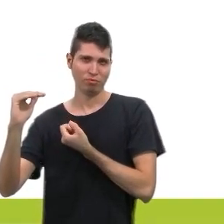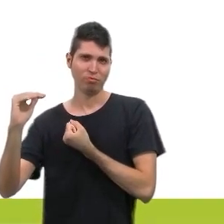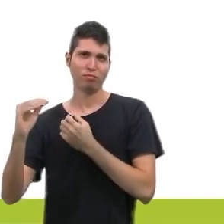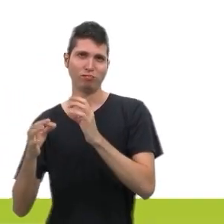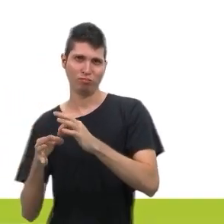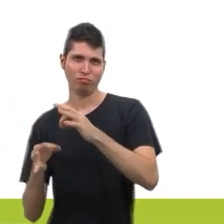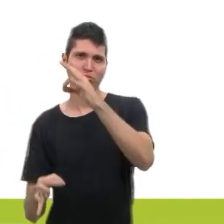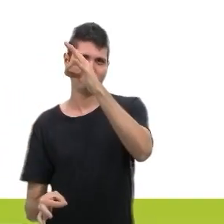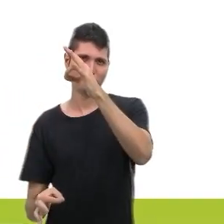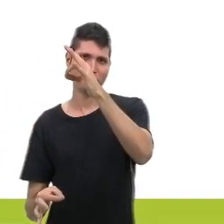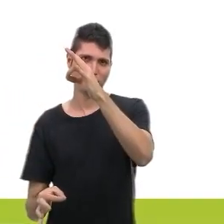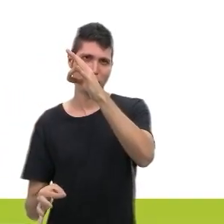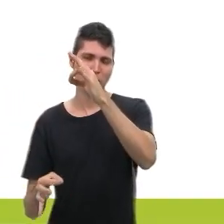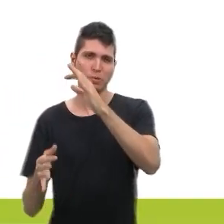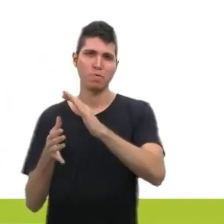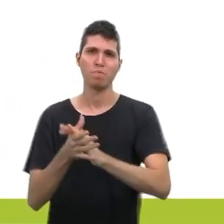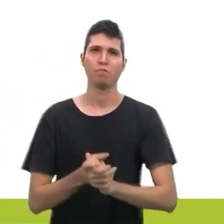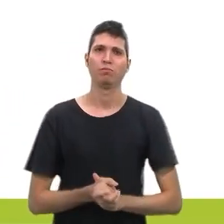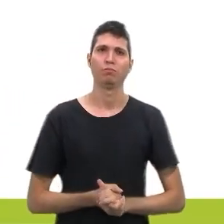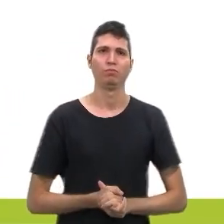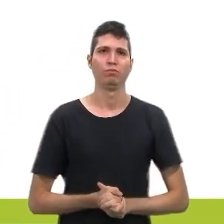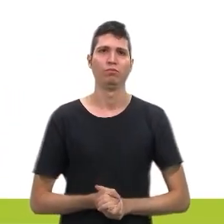E você já consegue estabelecer, ó.